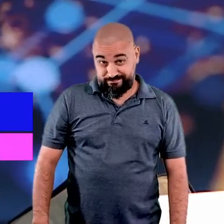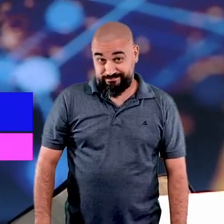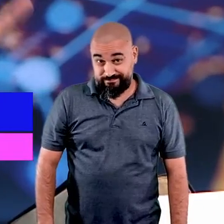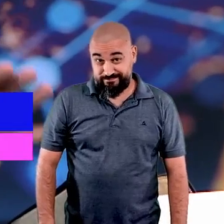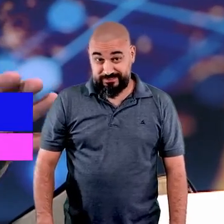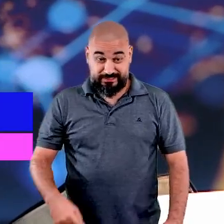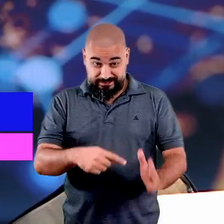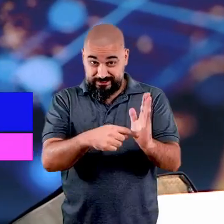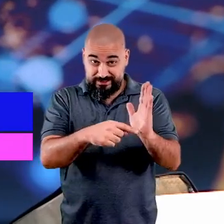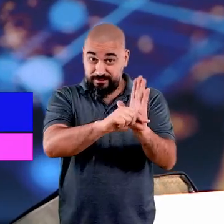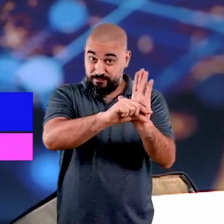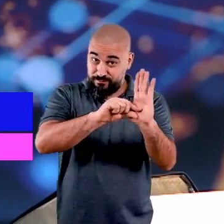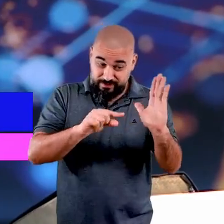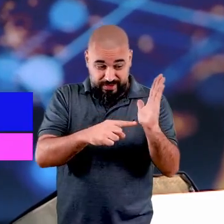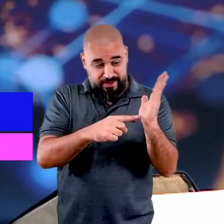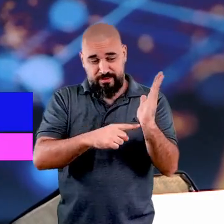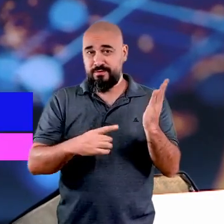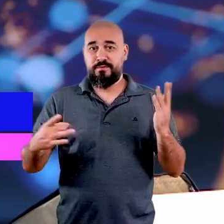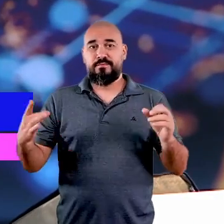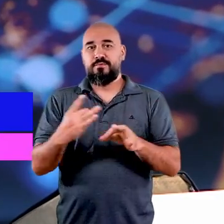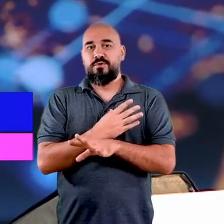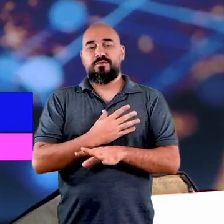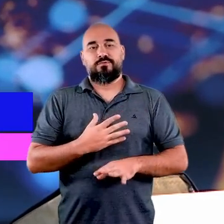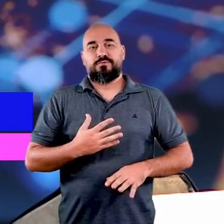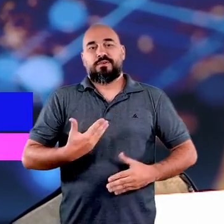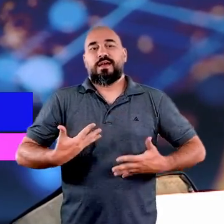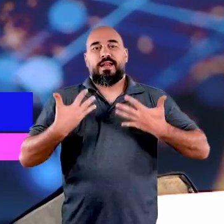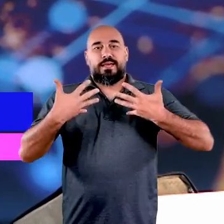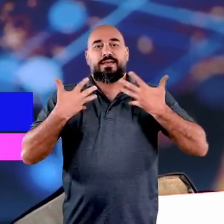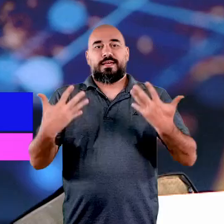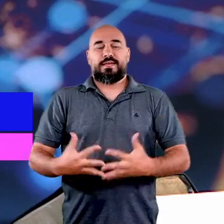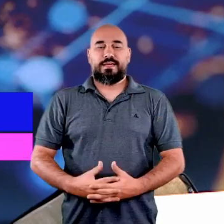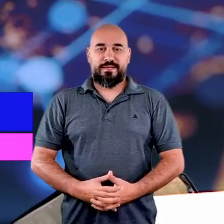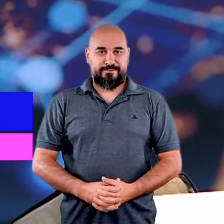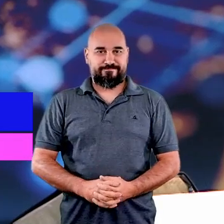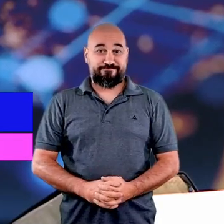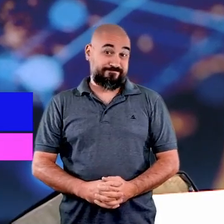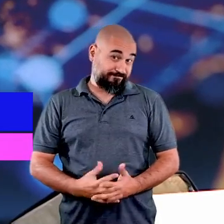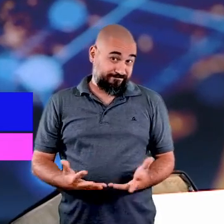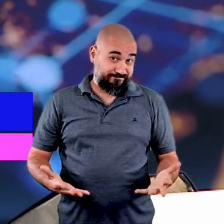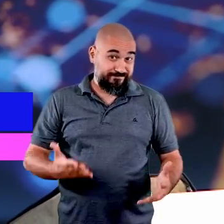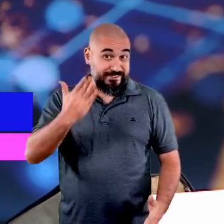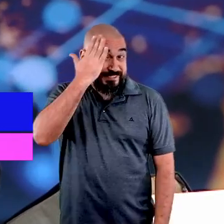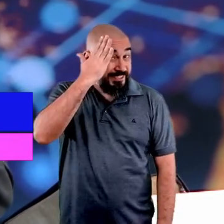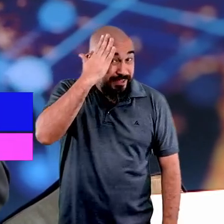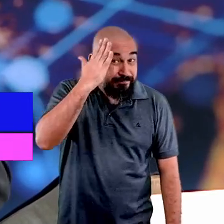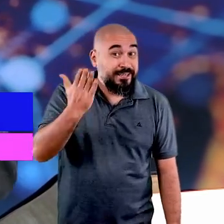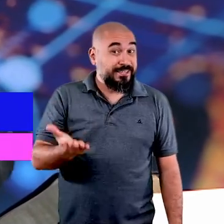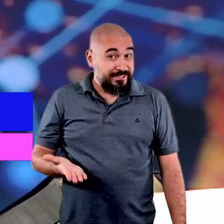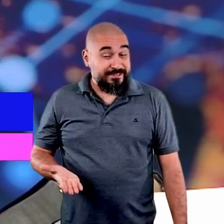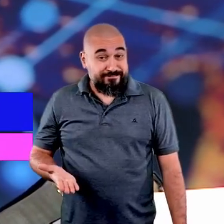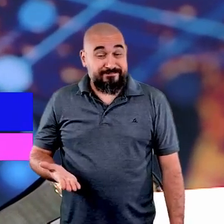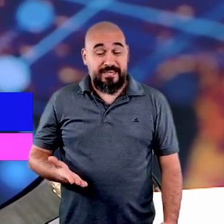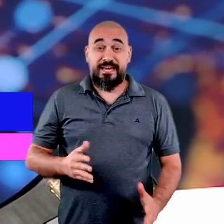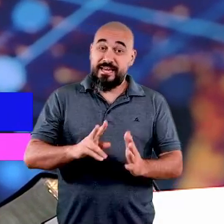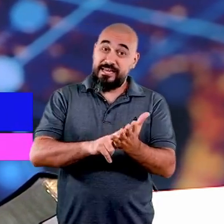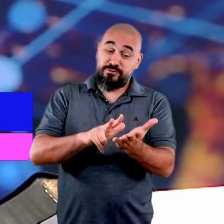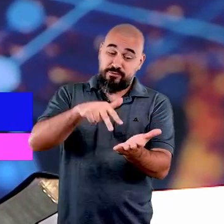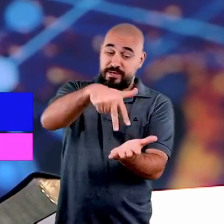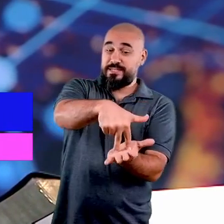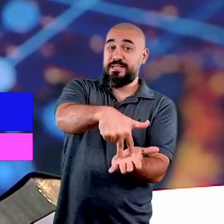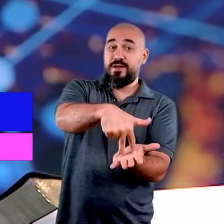Só esse verso aqui já encheria o meu coração e o seu de alegria, porque sabemos que a